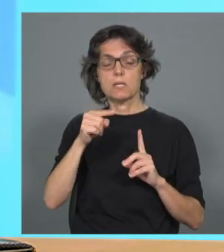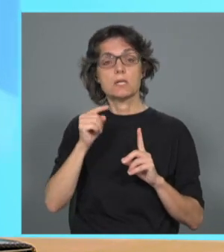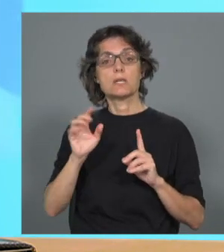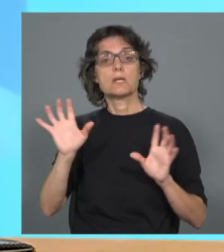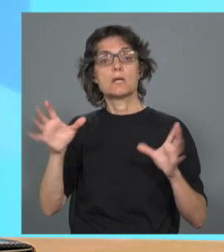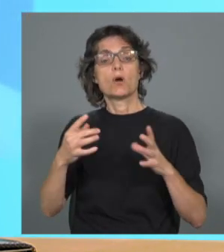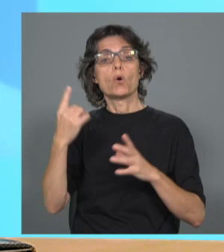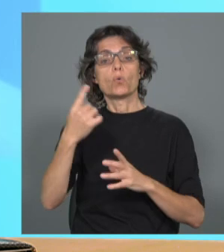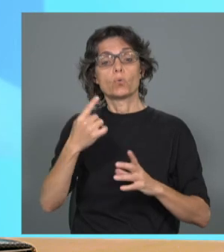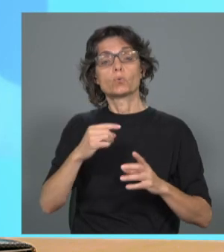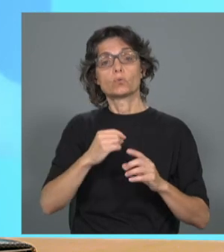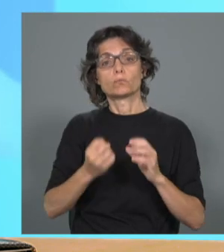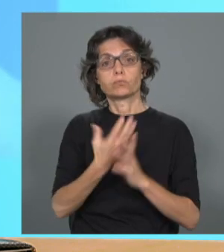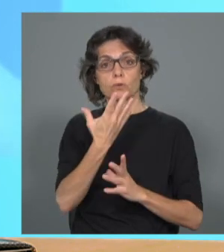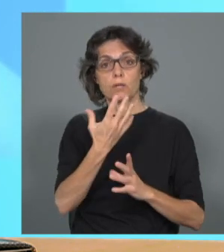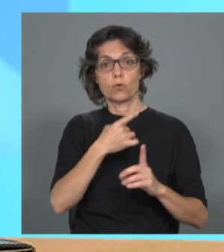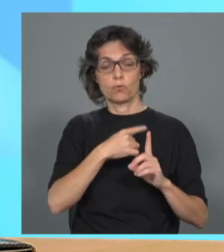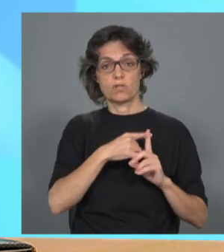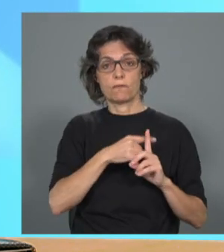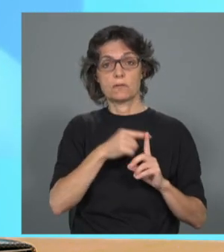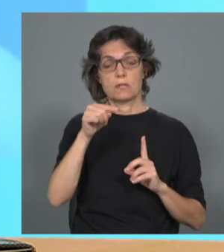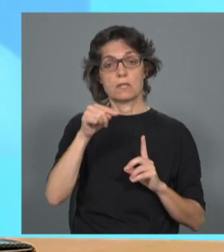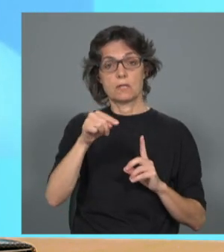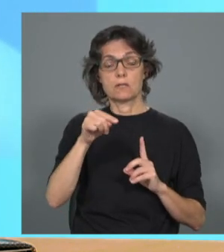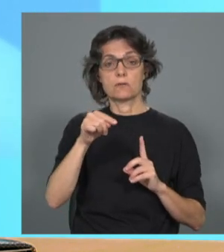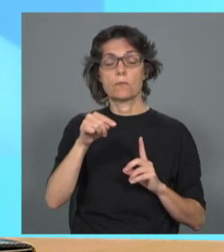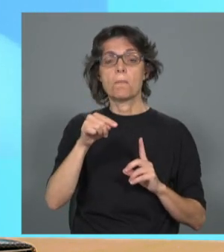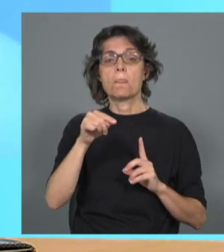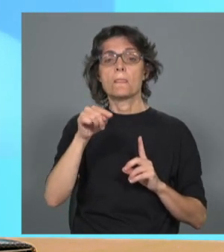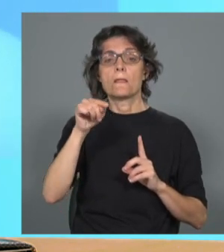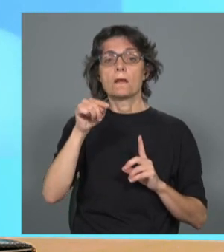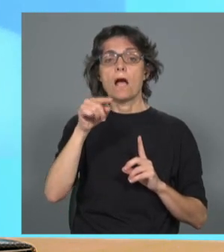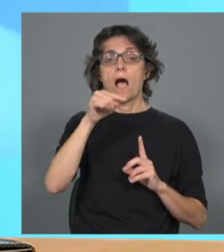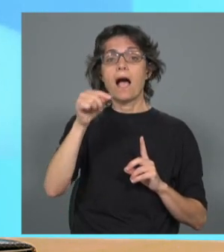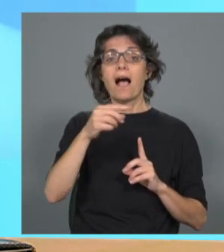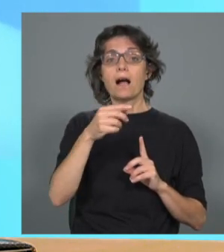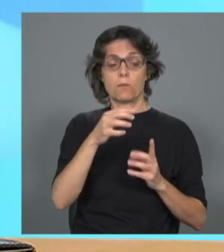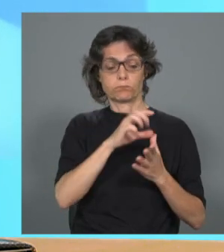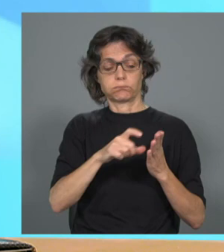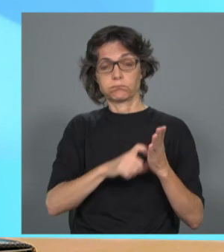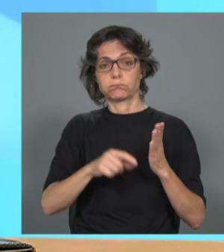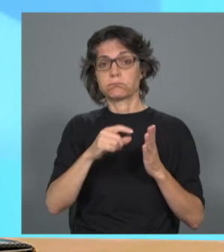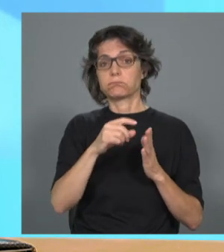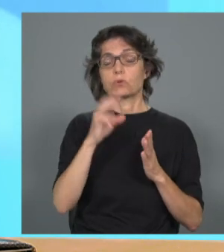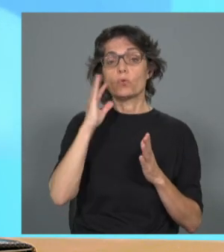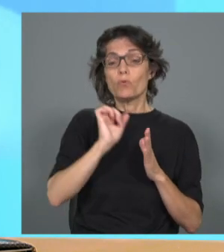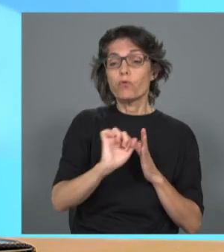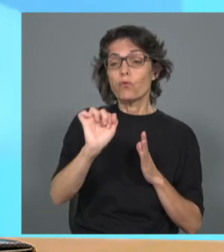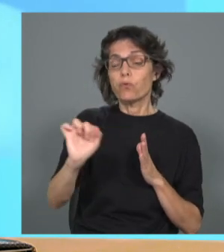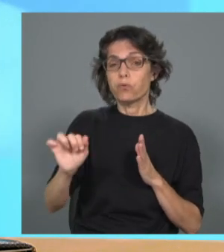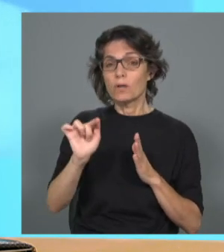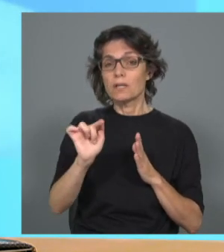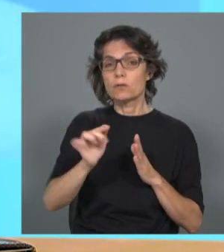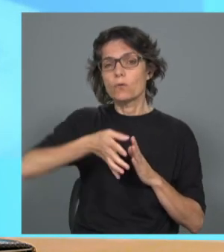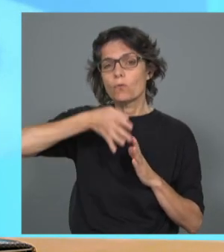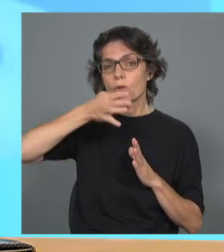encíclica. Está, podemos dizer, em todos os números, mas há 3 ou 4 números de uma forma especial dedicado a ele, e onde